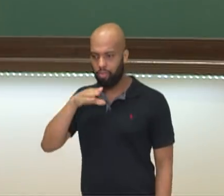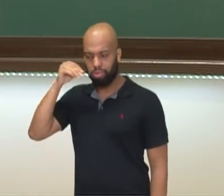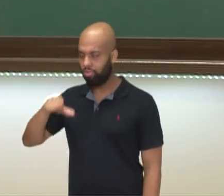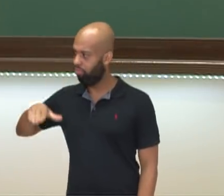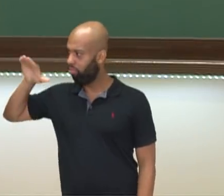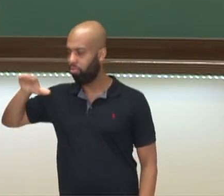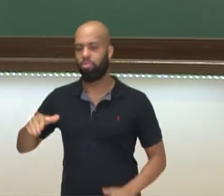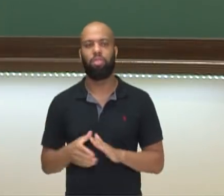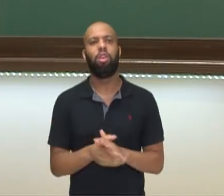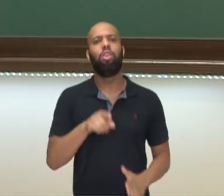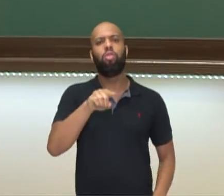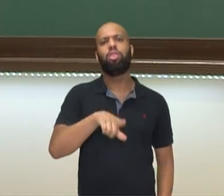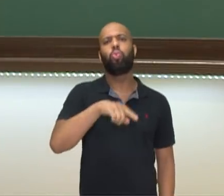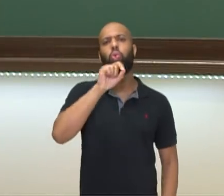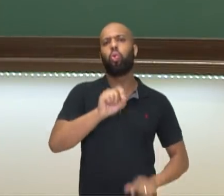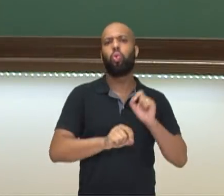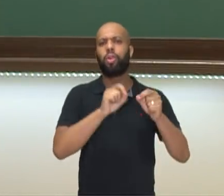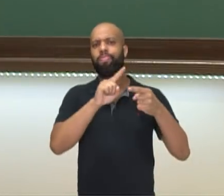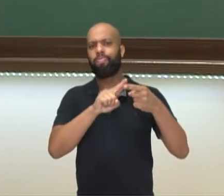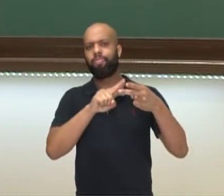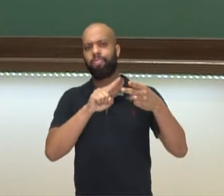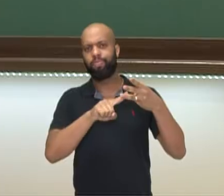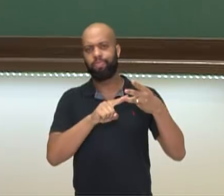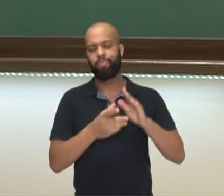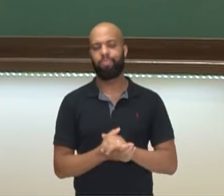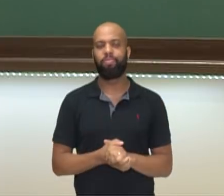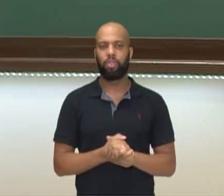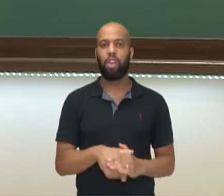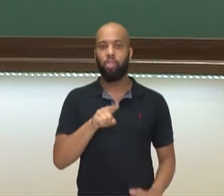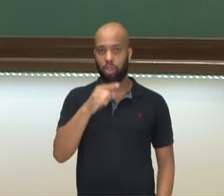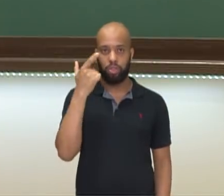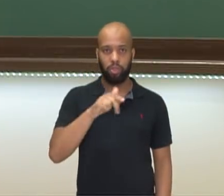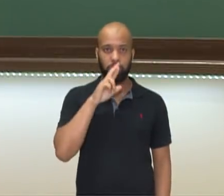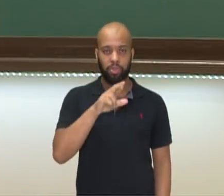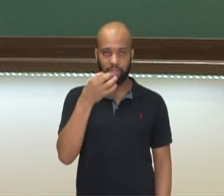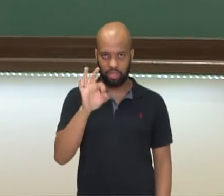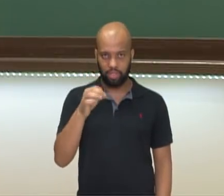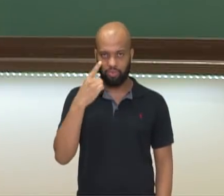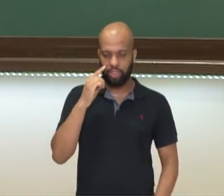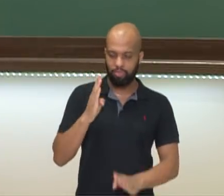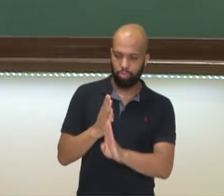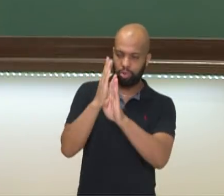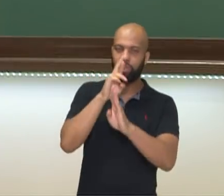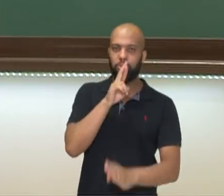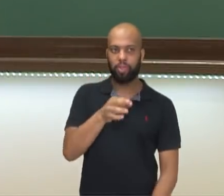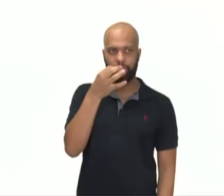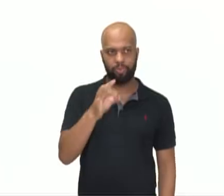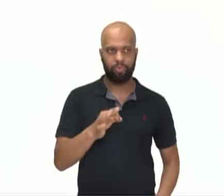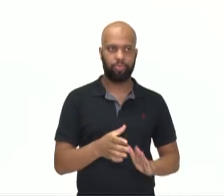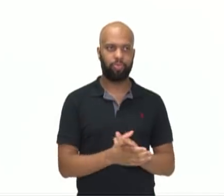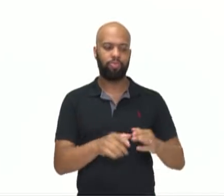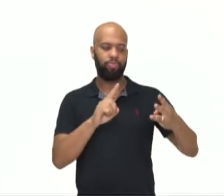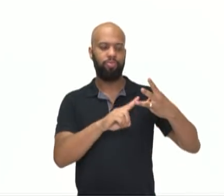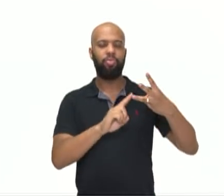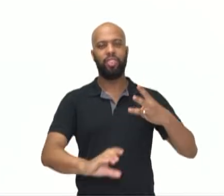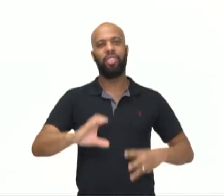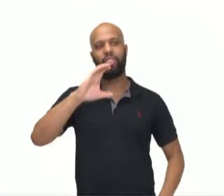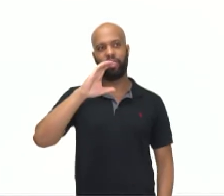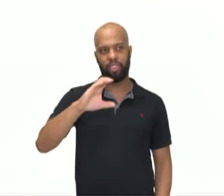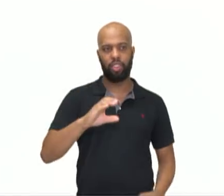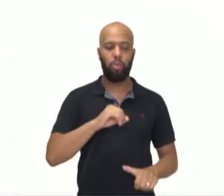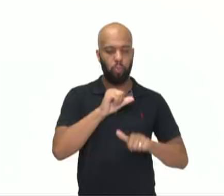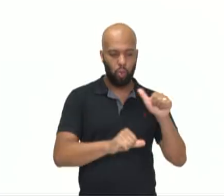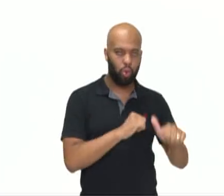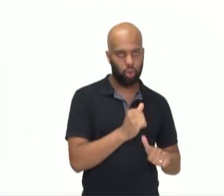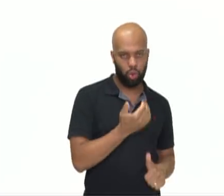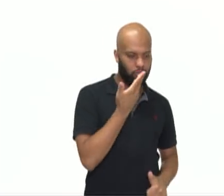a alternativa que você marcou? A, B ou C? Será que vocês acertaram? Vamos descobrir qual é a resposta correta? É a letra C, a passagem